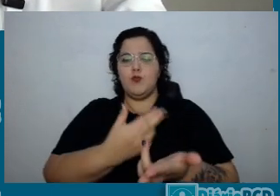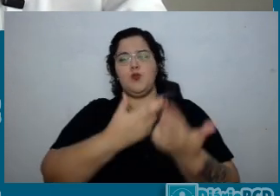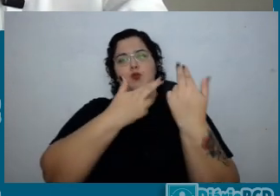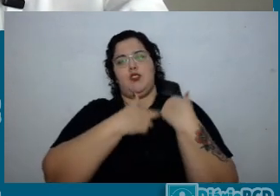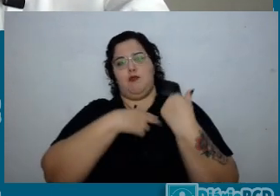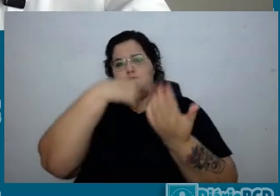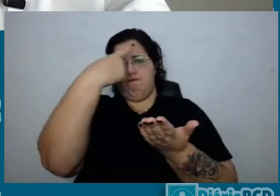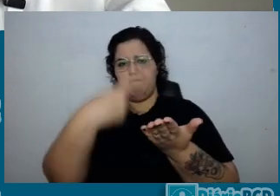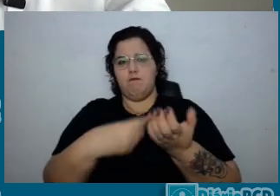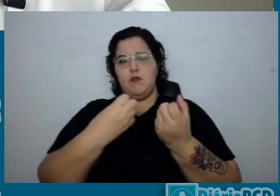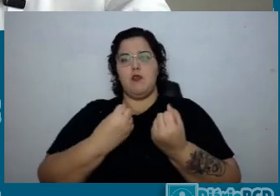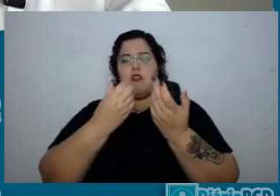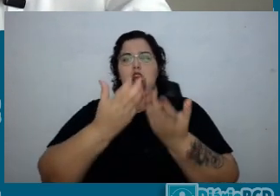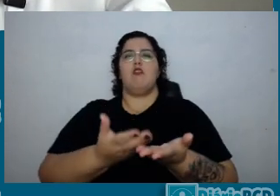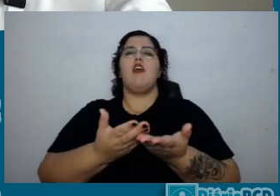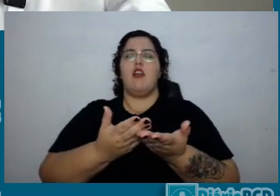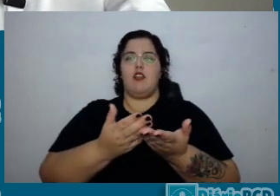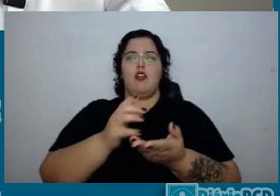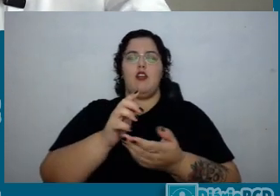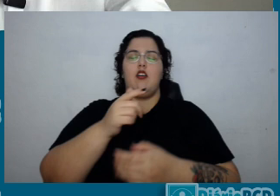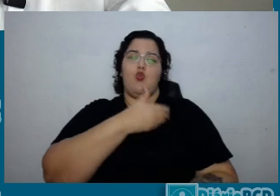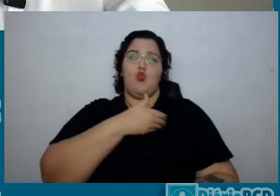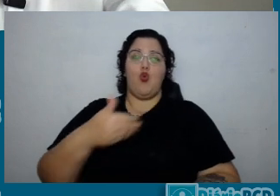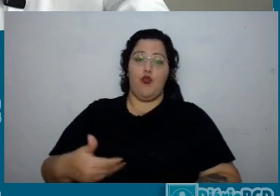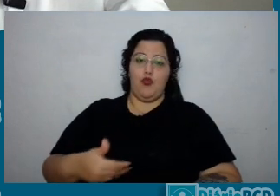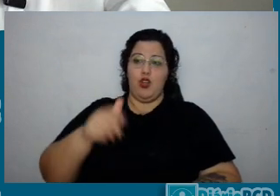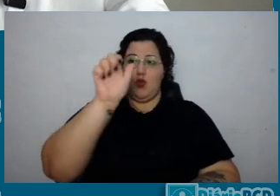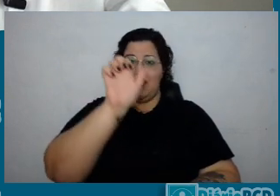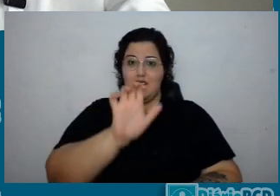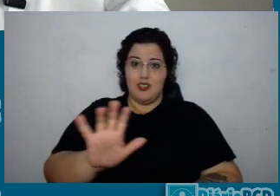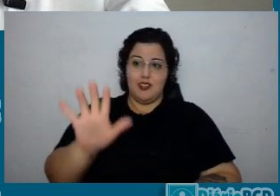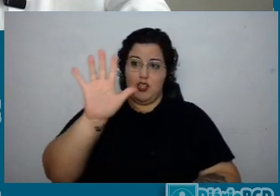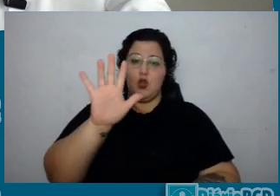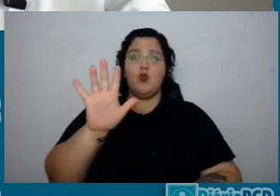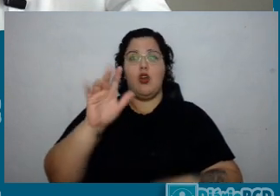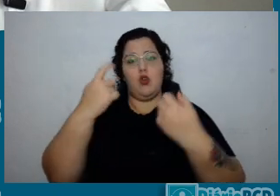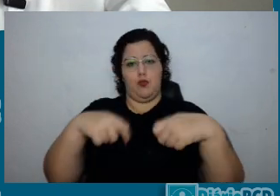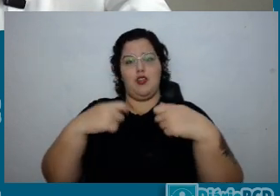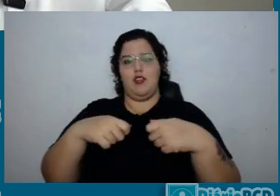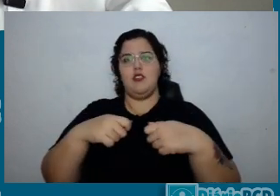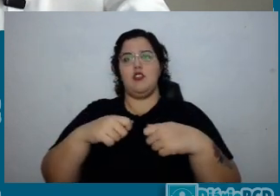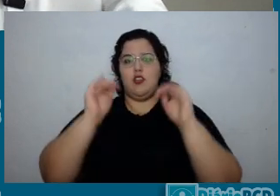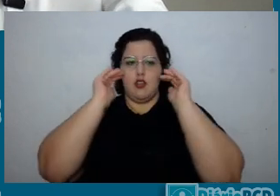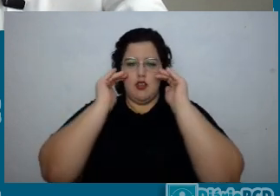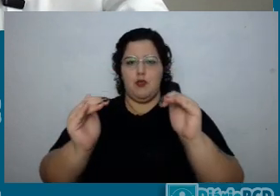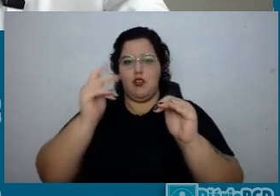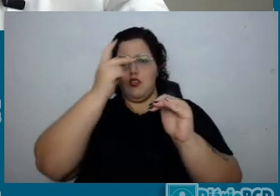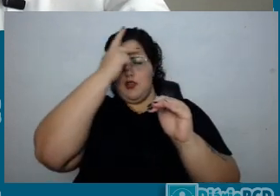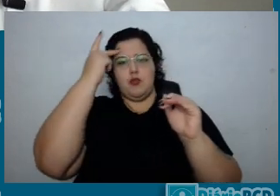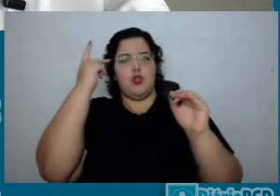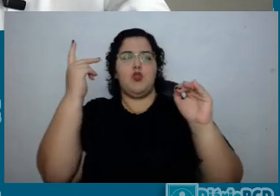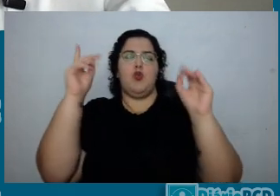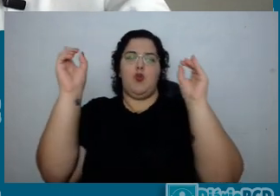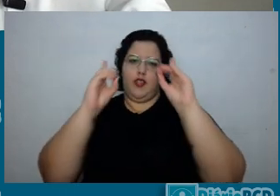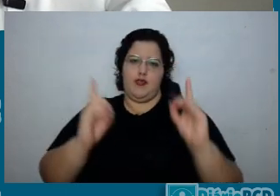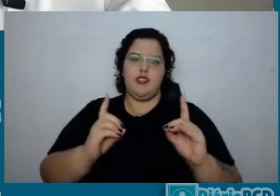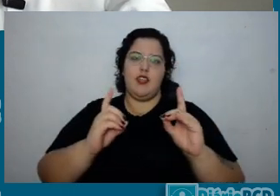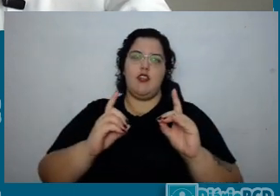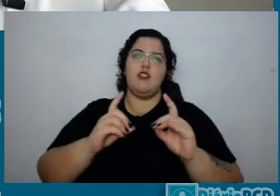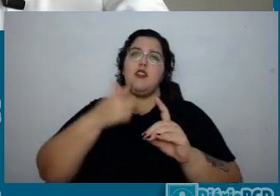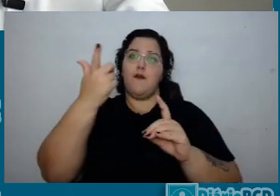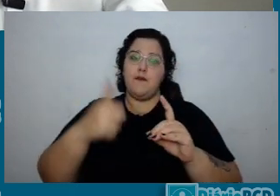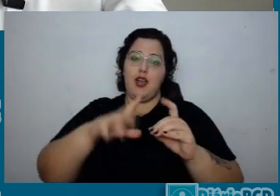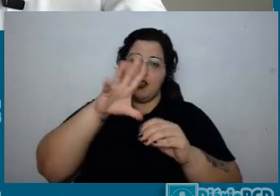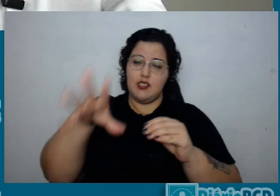compromisso da entrega dos governos estaduais de um plano estadual de promoção dos direitos da pessoa com deficiência, que complementa